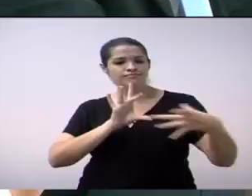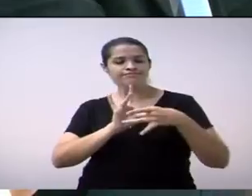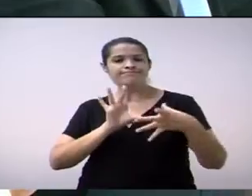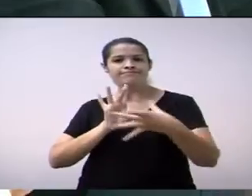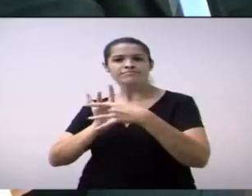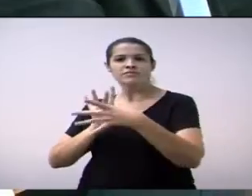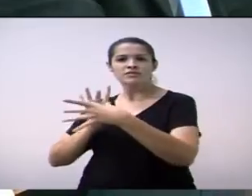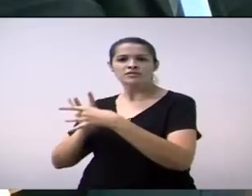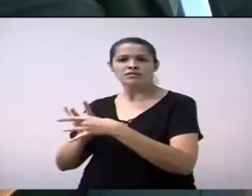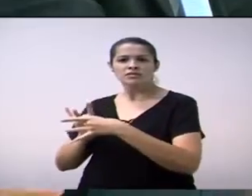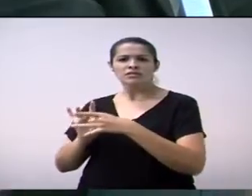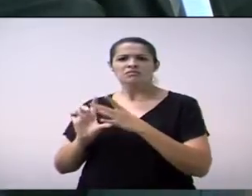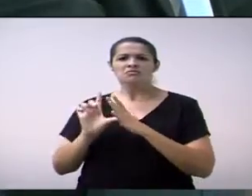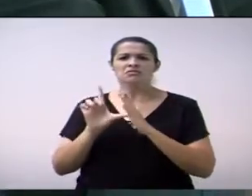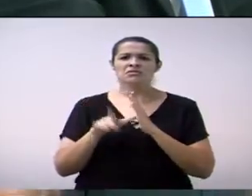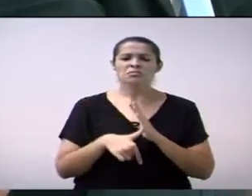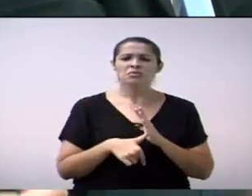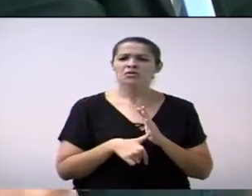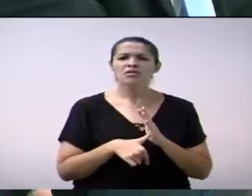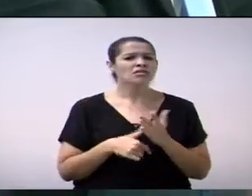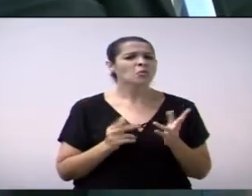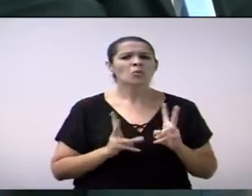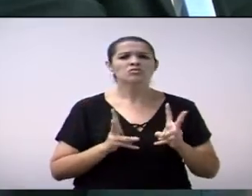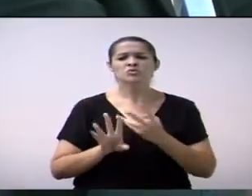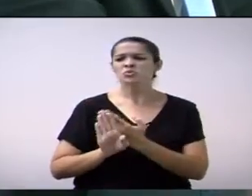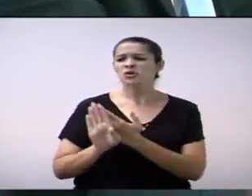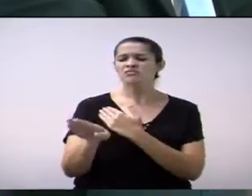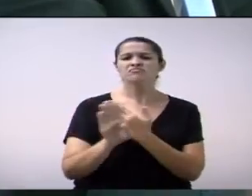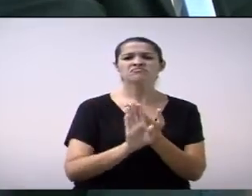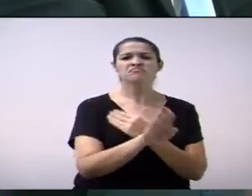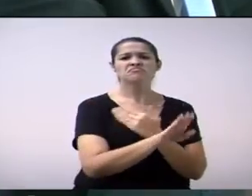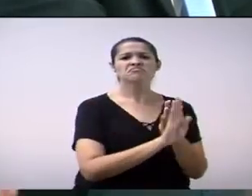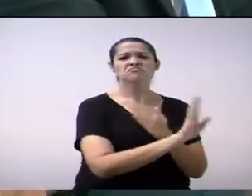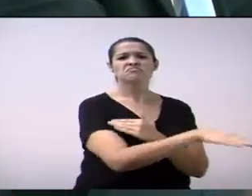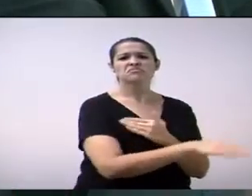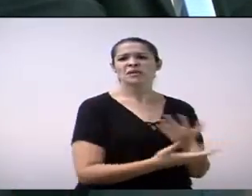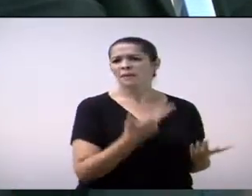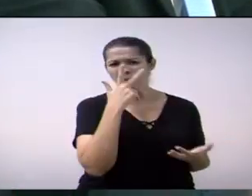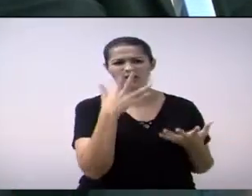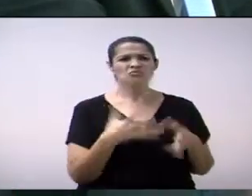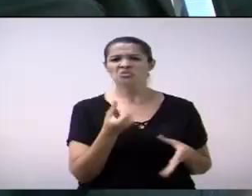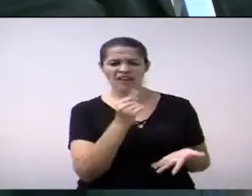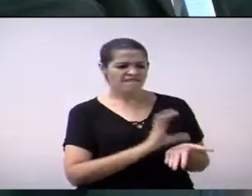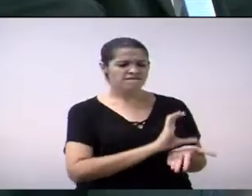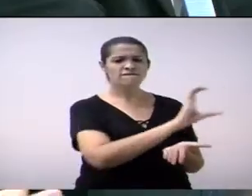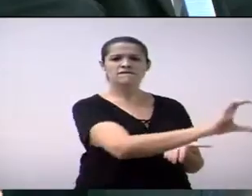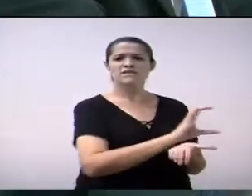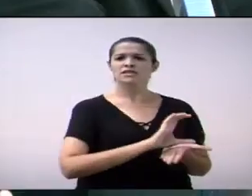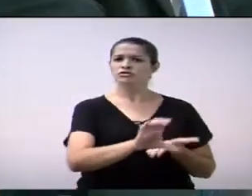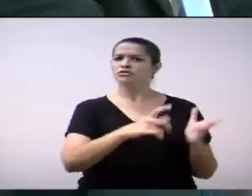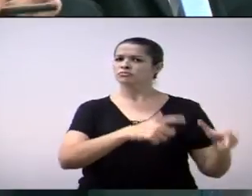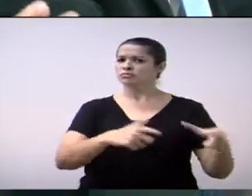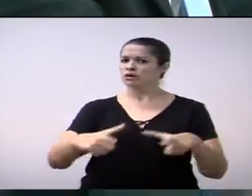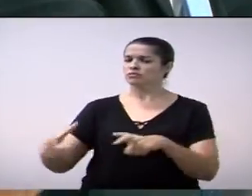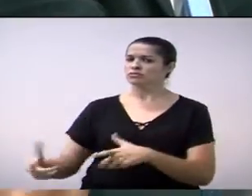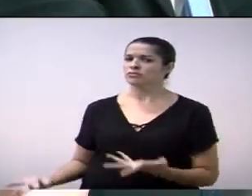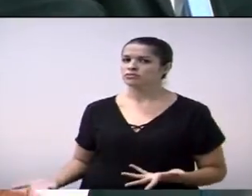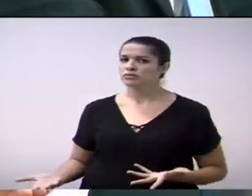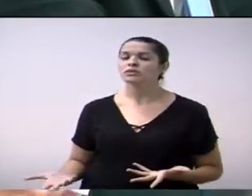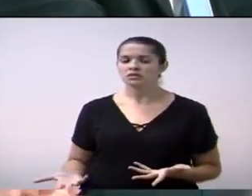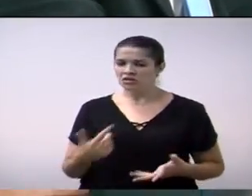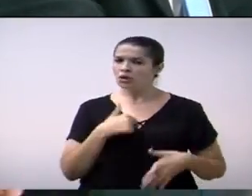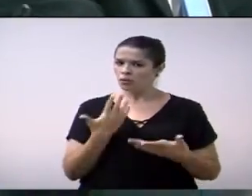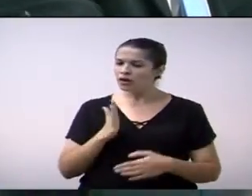pela cidade têm todo o problema do mundo para fazer investimento nos bairros e a população quem perde o tempo todo. Então, conte